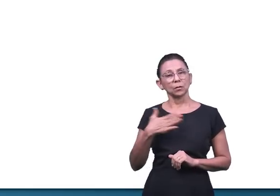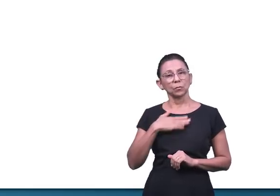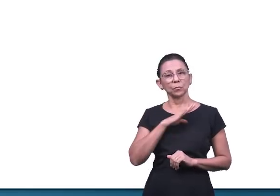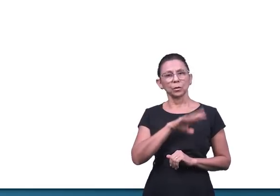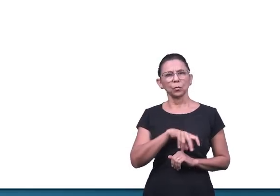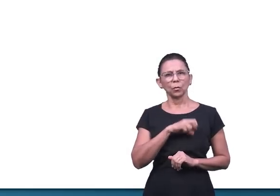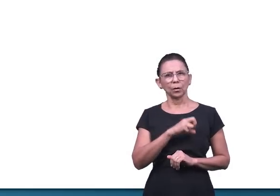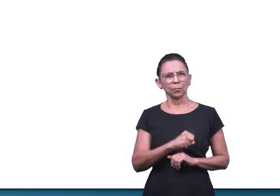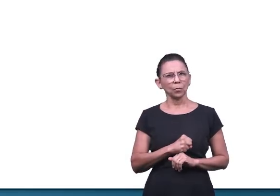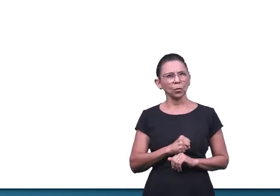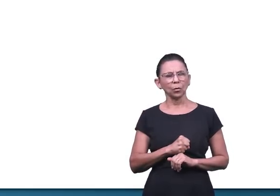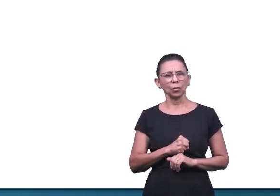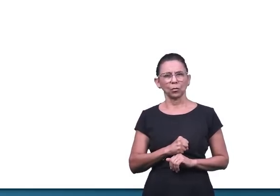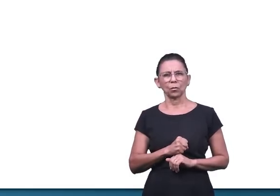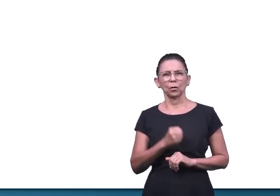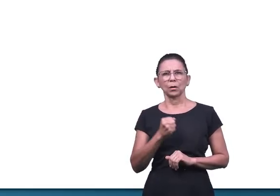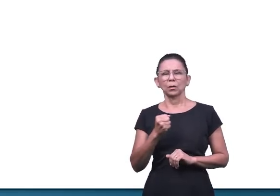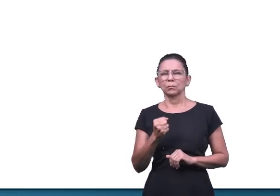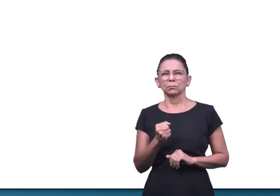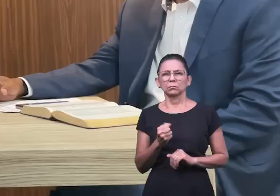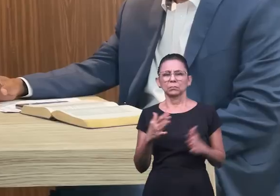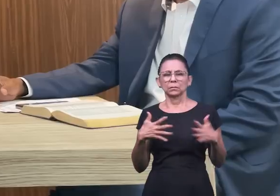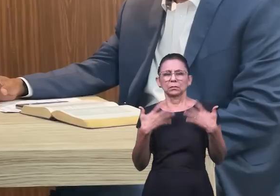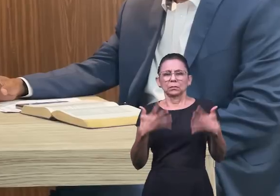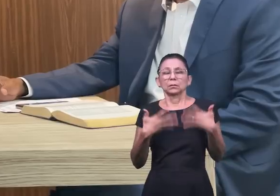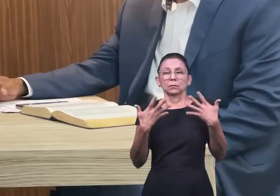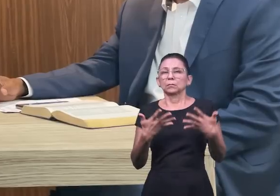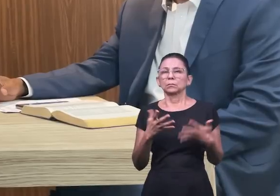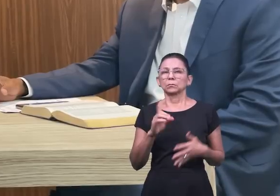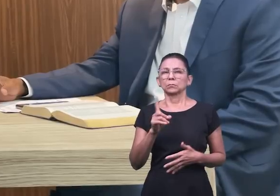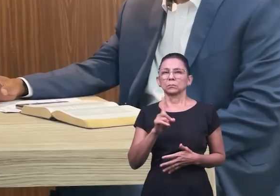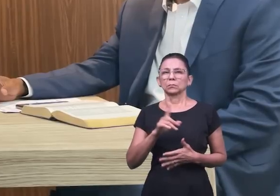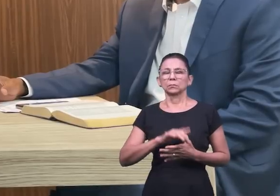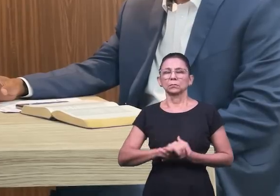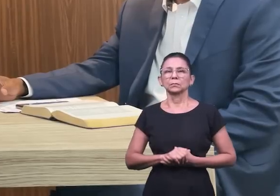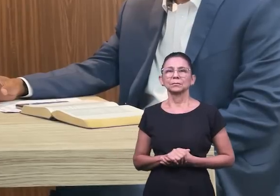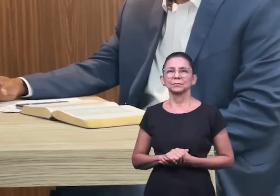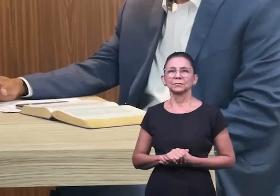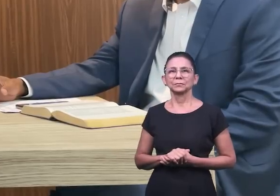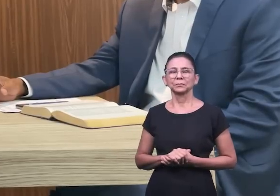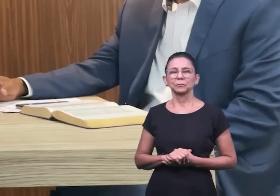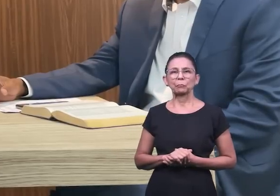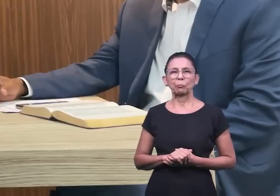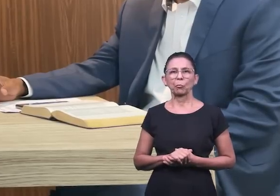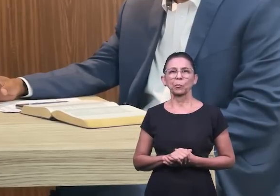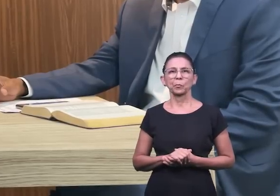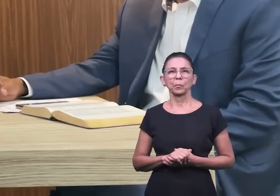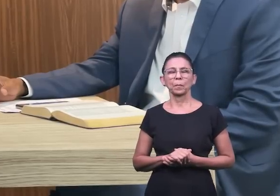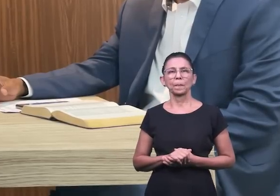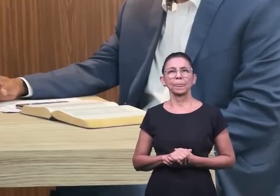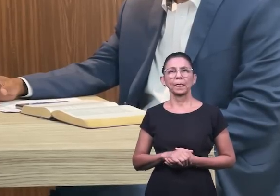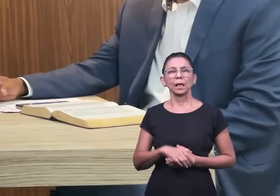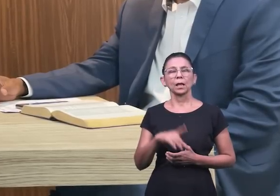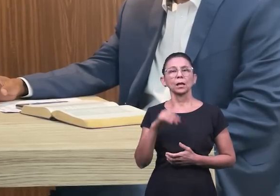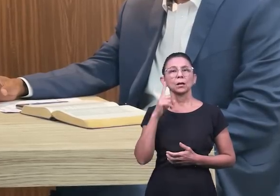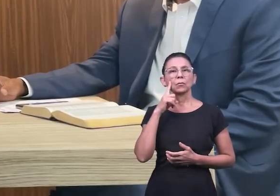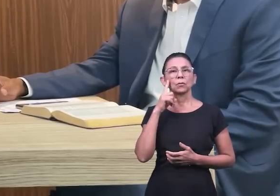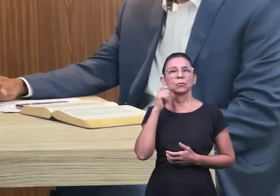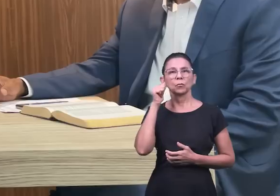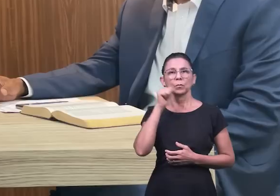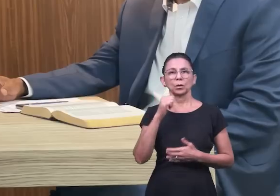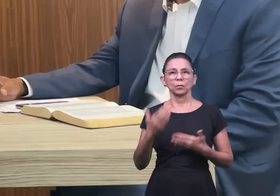desperteis o meu amor, até que queira? Nós temos a resposta de Silvana Gonçalves, da área